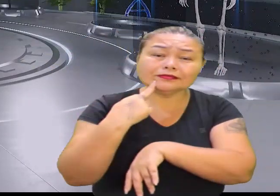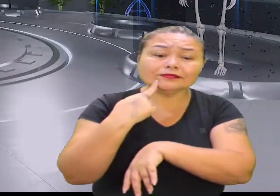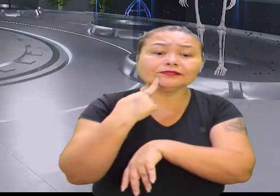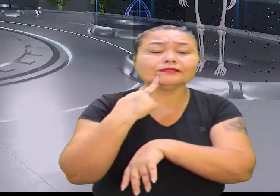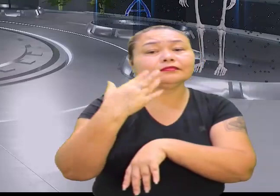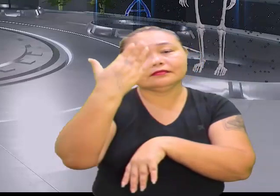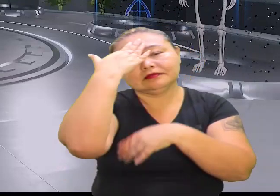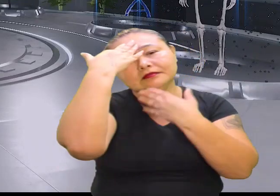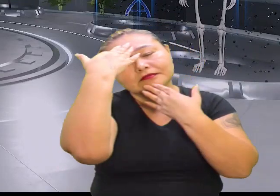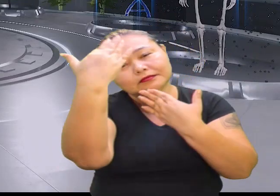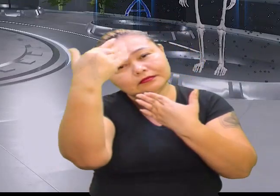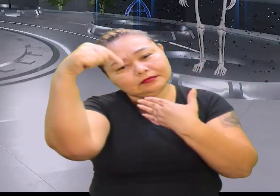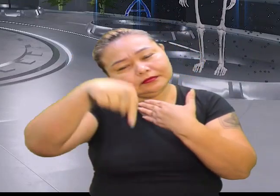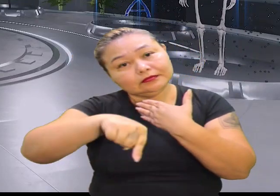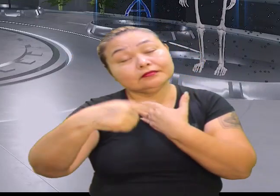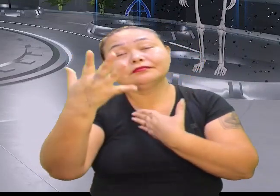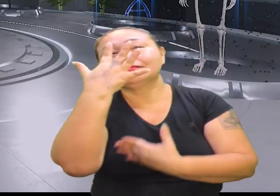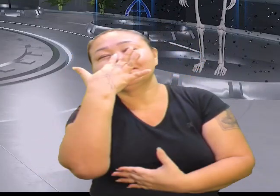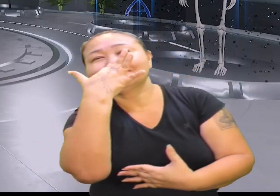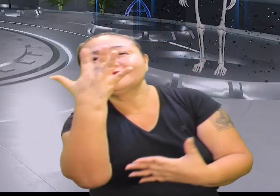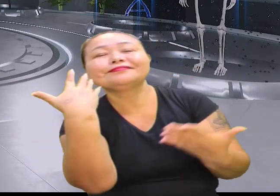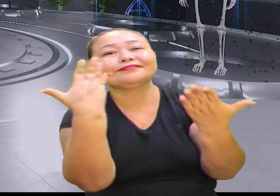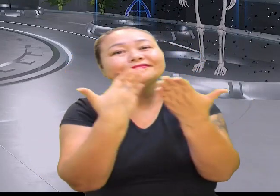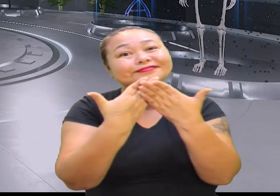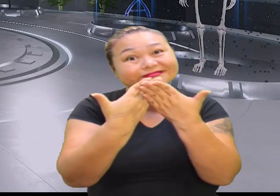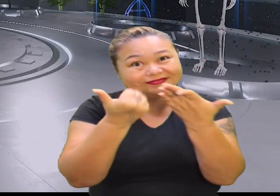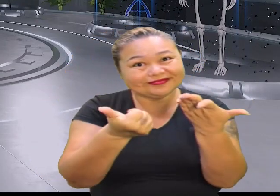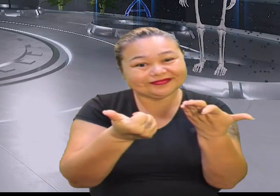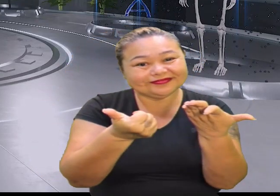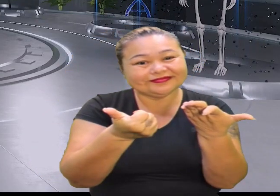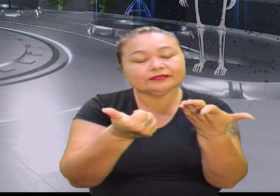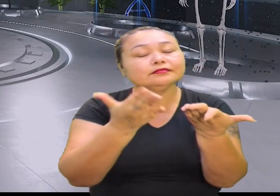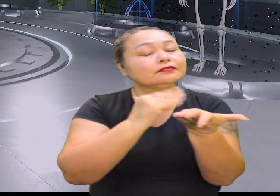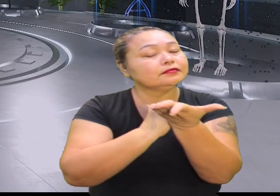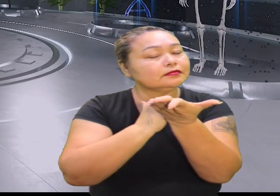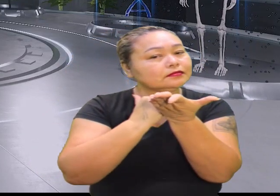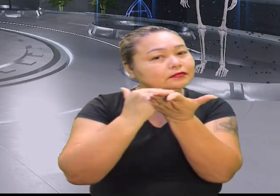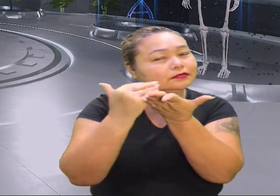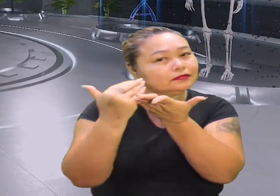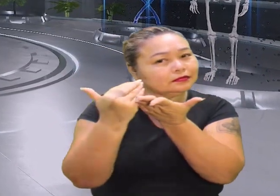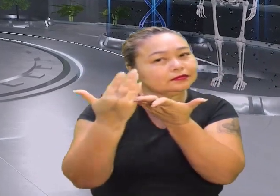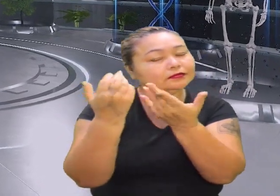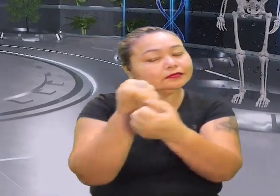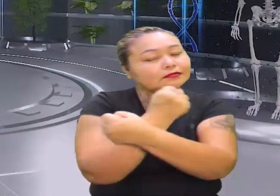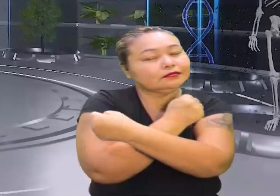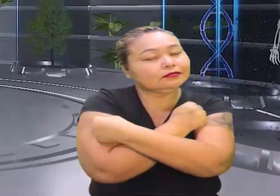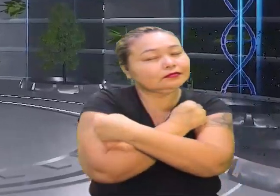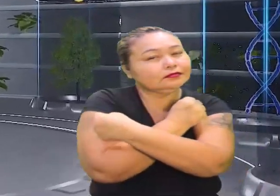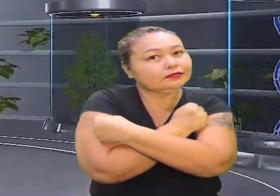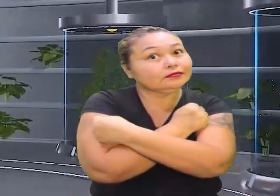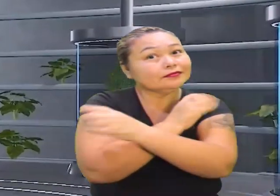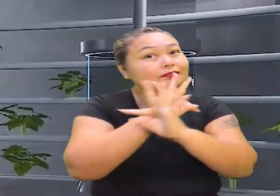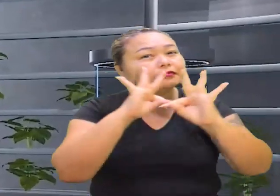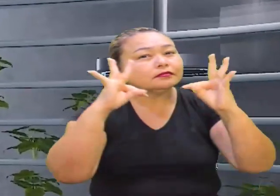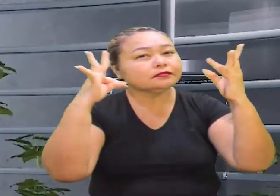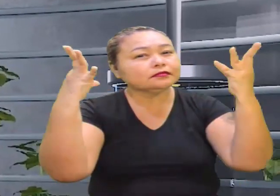Muito obrigado por estar aqui assistindo a nossa aula, e galerinha, para começar, quero mandar um abraço para todo